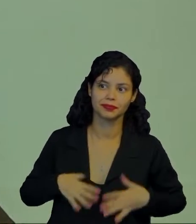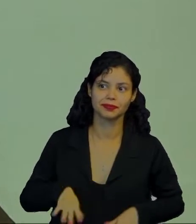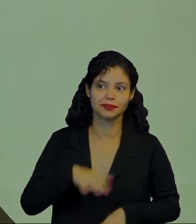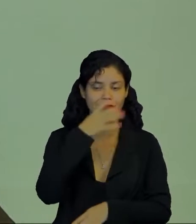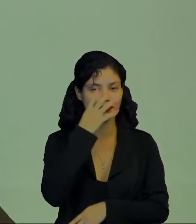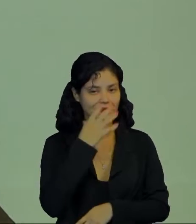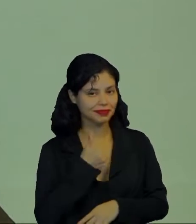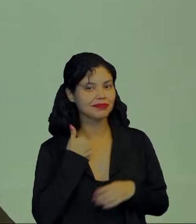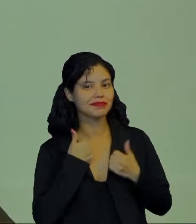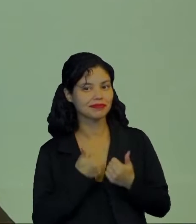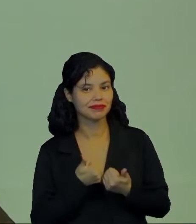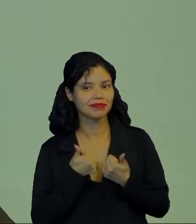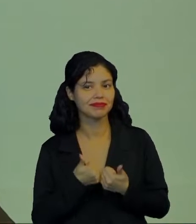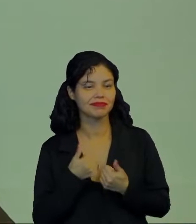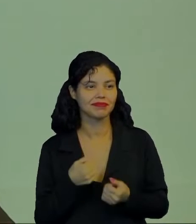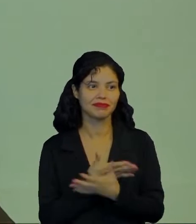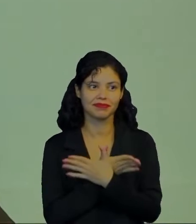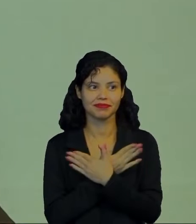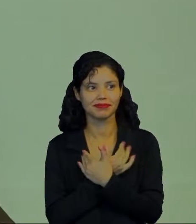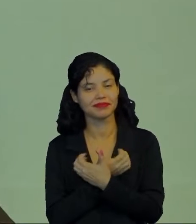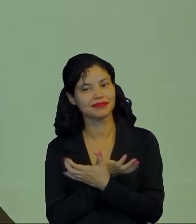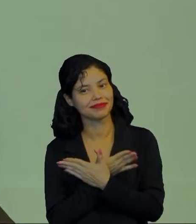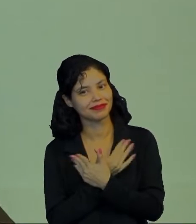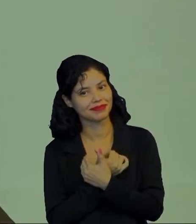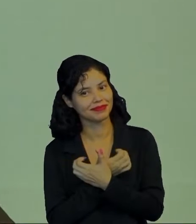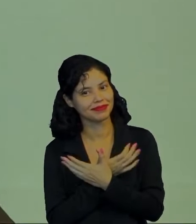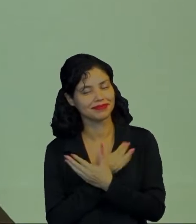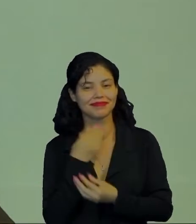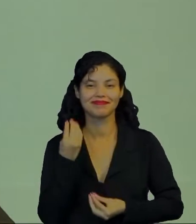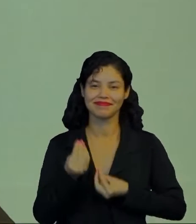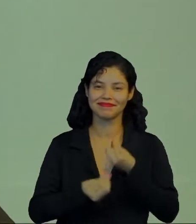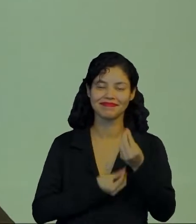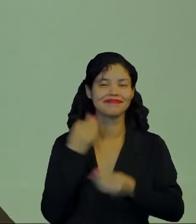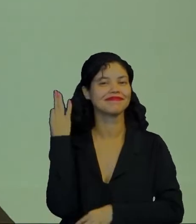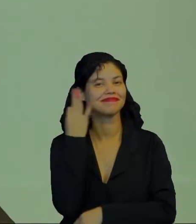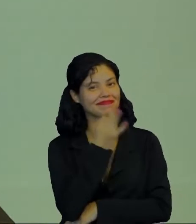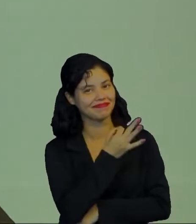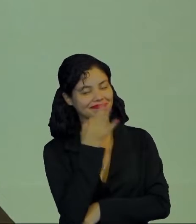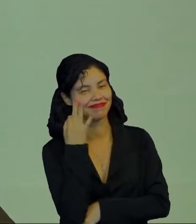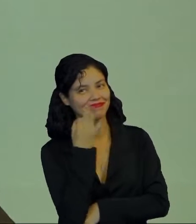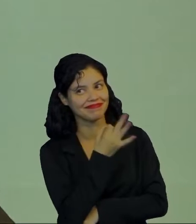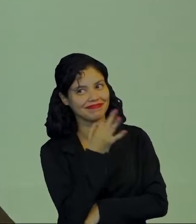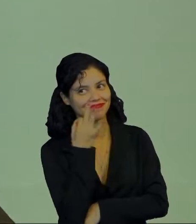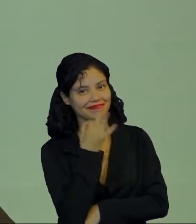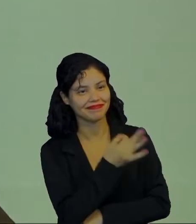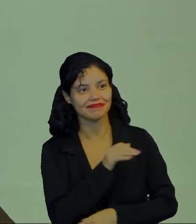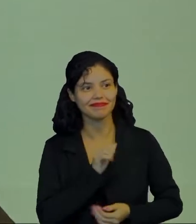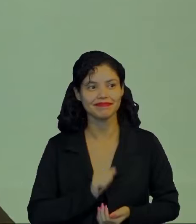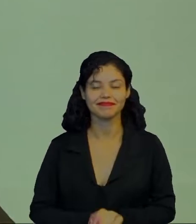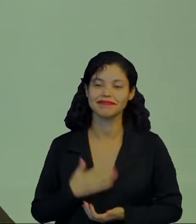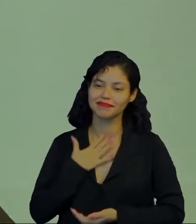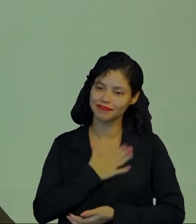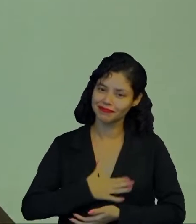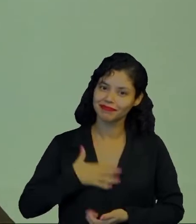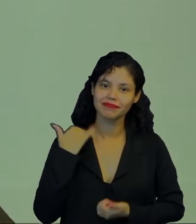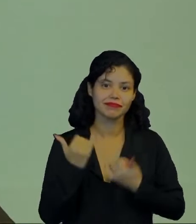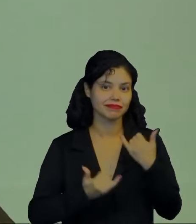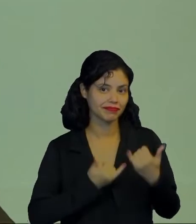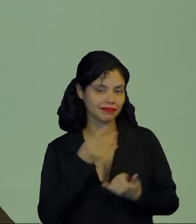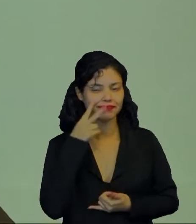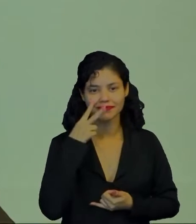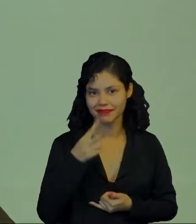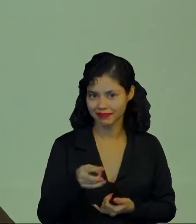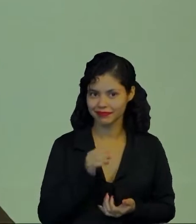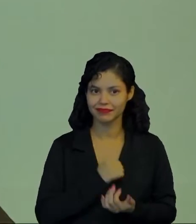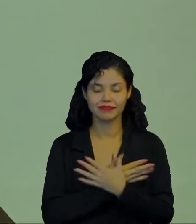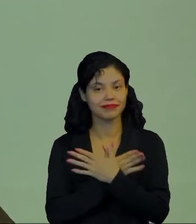certo? Fala das borboletas. Como são lindas borboletas! Elas gostam de brincar. Vocês já viram